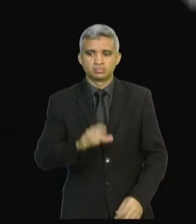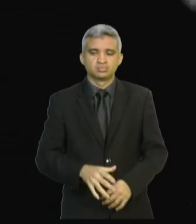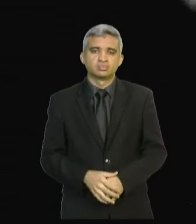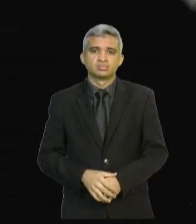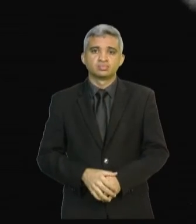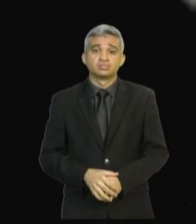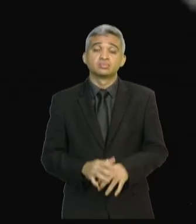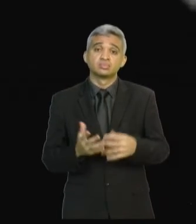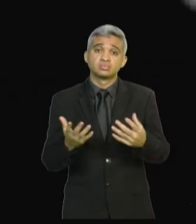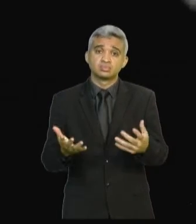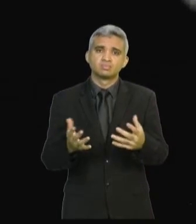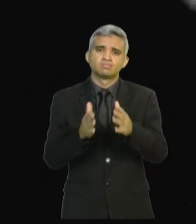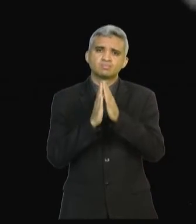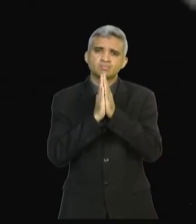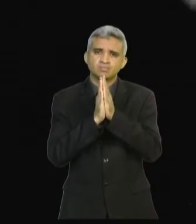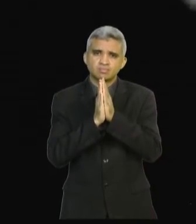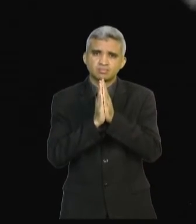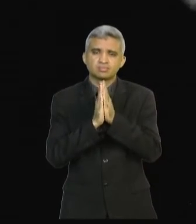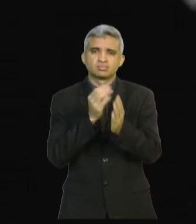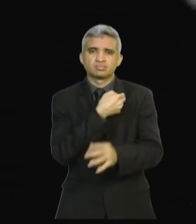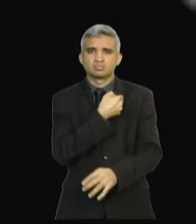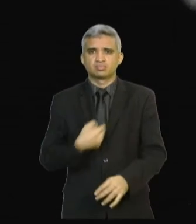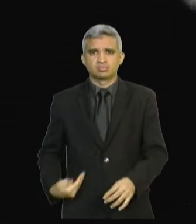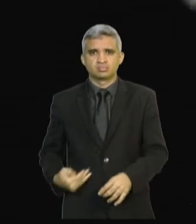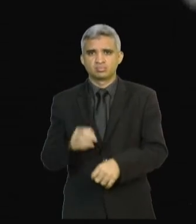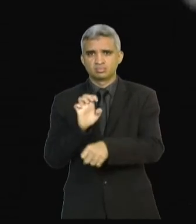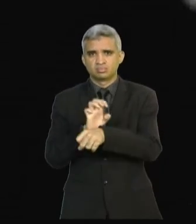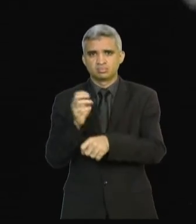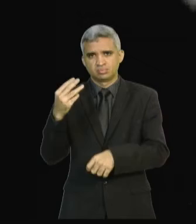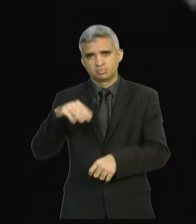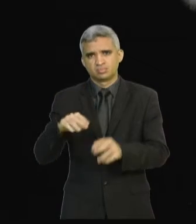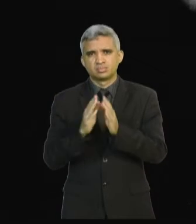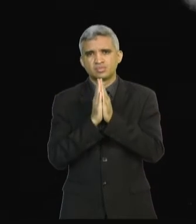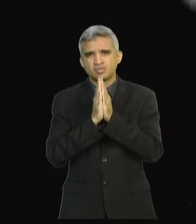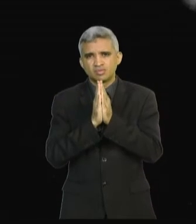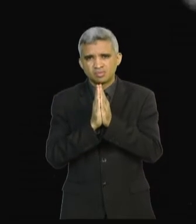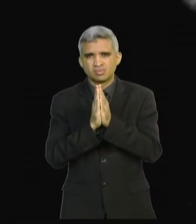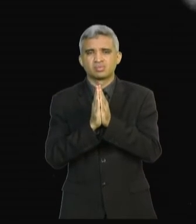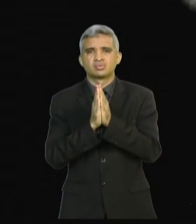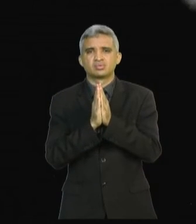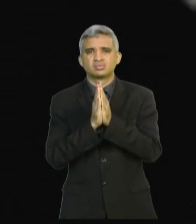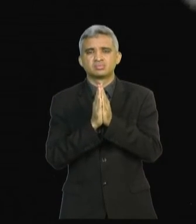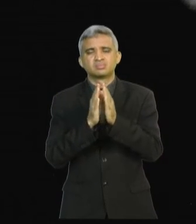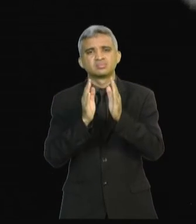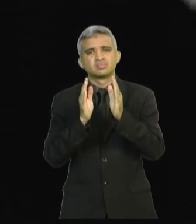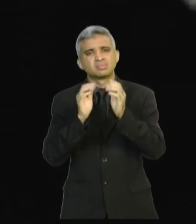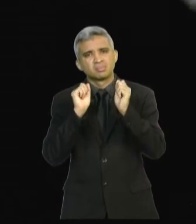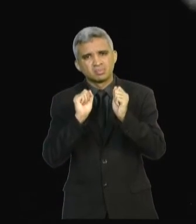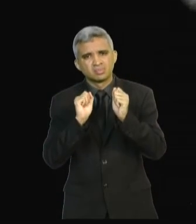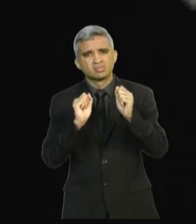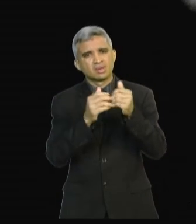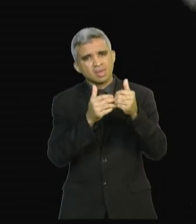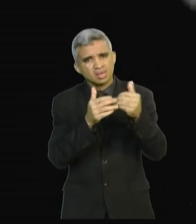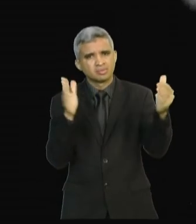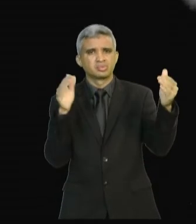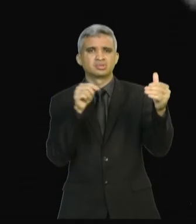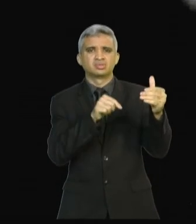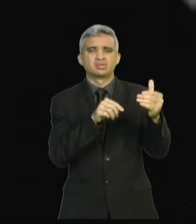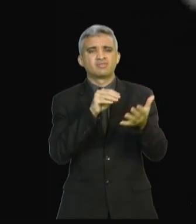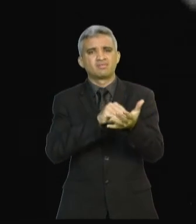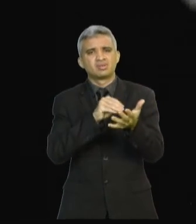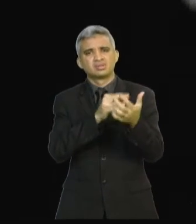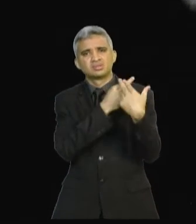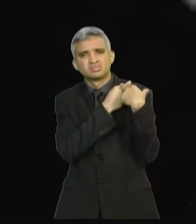feliz. Portanto, eu faço um apelo ao governo do Estado que ignore essa inoperância, essa falta de competência, essa falta de